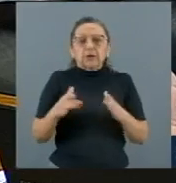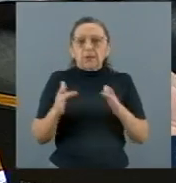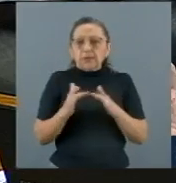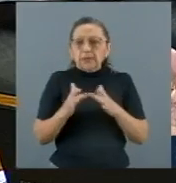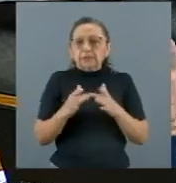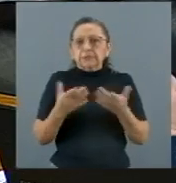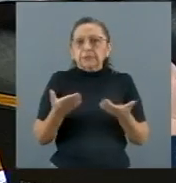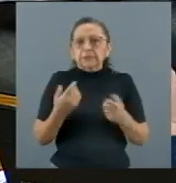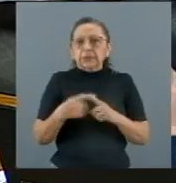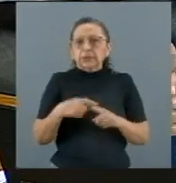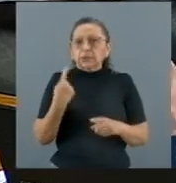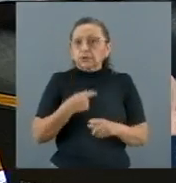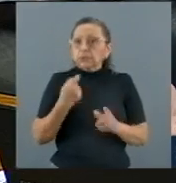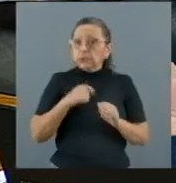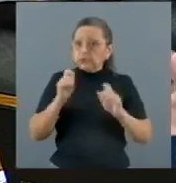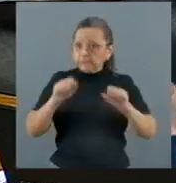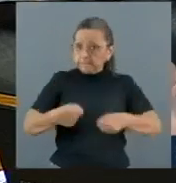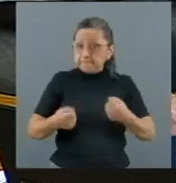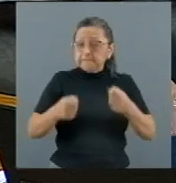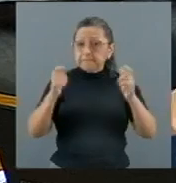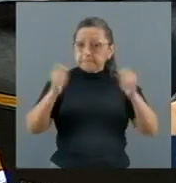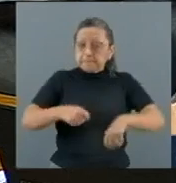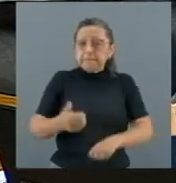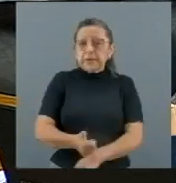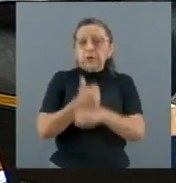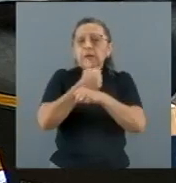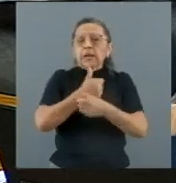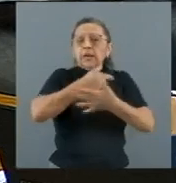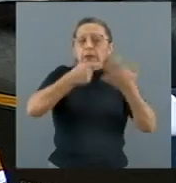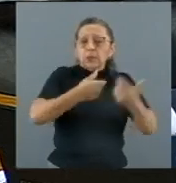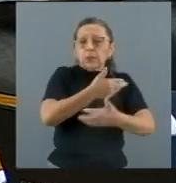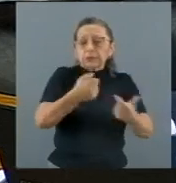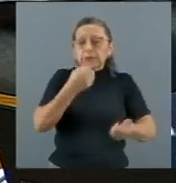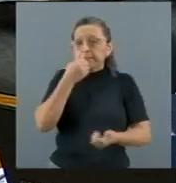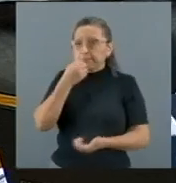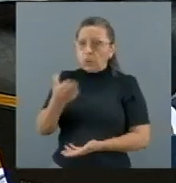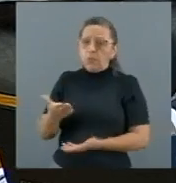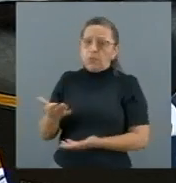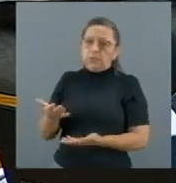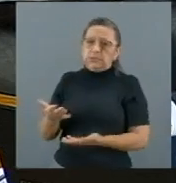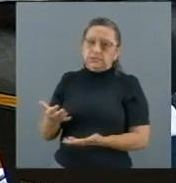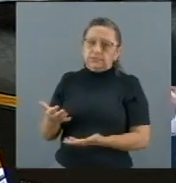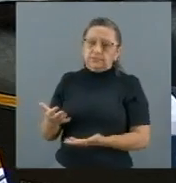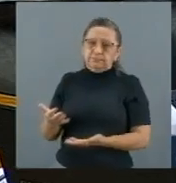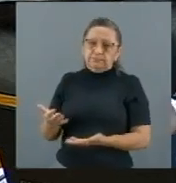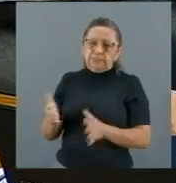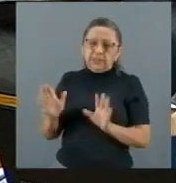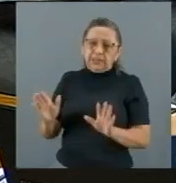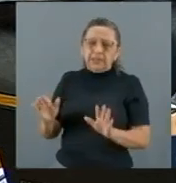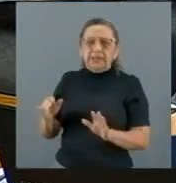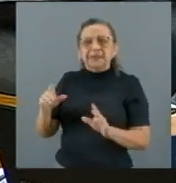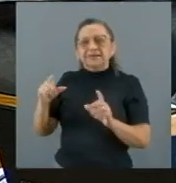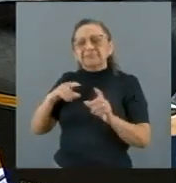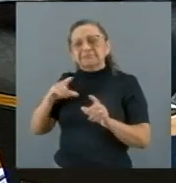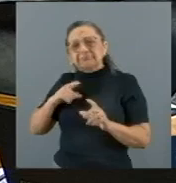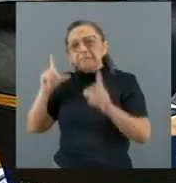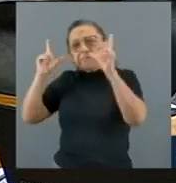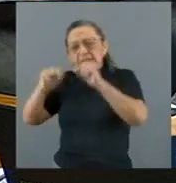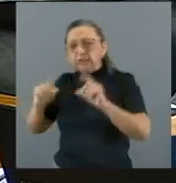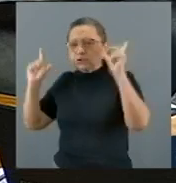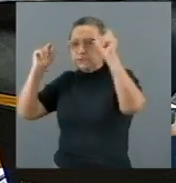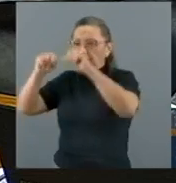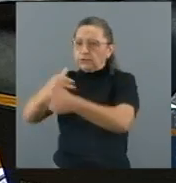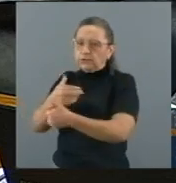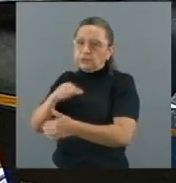nós potencializemos as coisas boas e nós não tenhamos dificuldade com as coisas ruins, ou menos dificuldade, né?